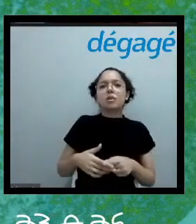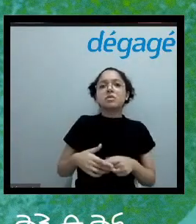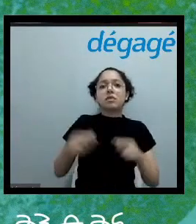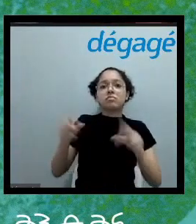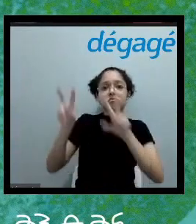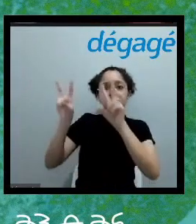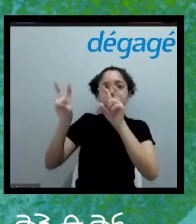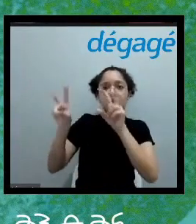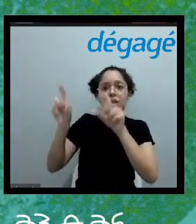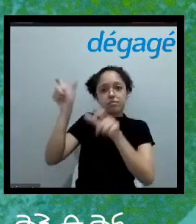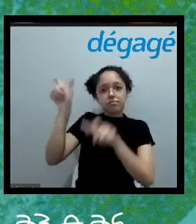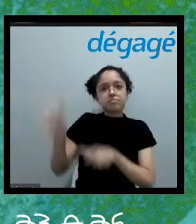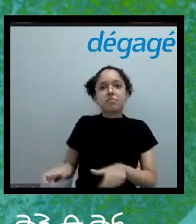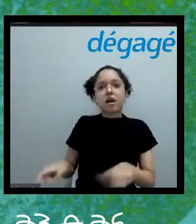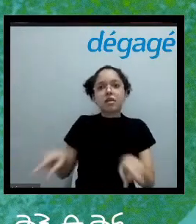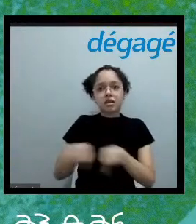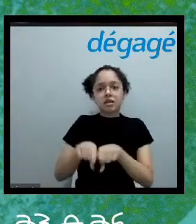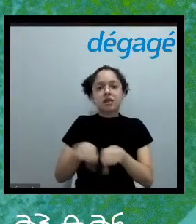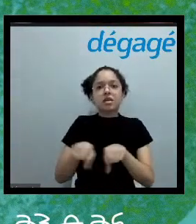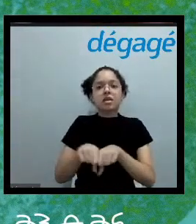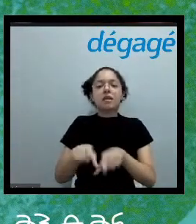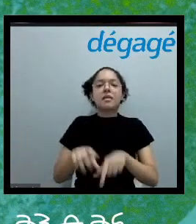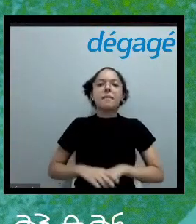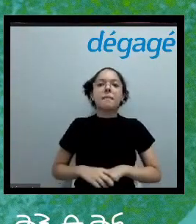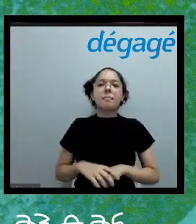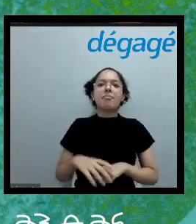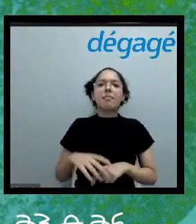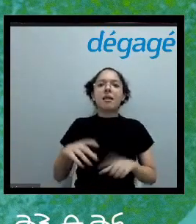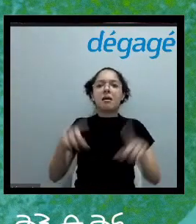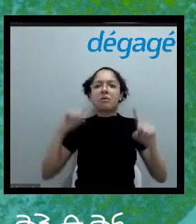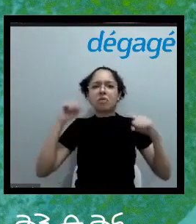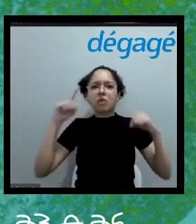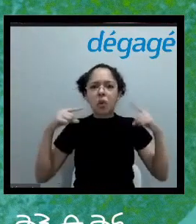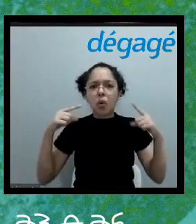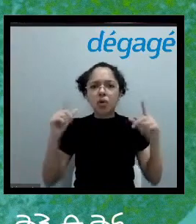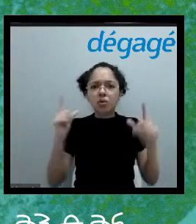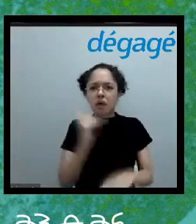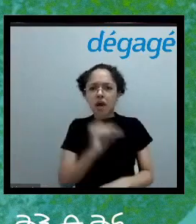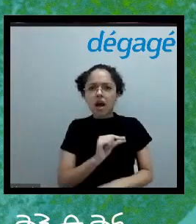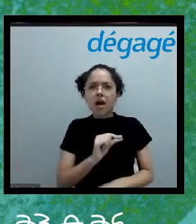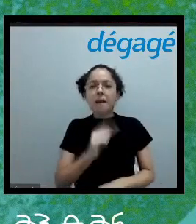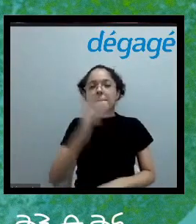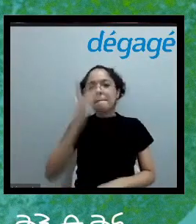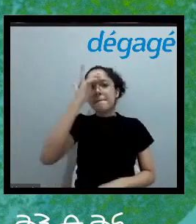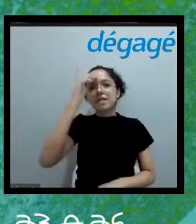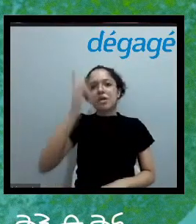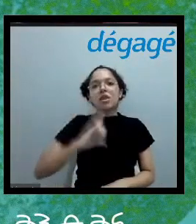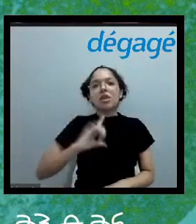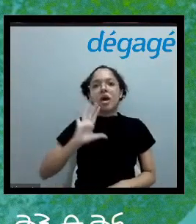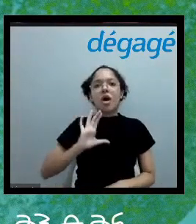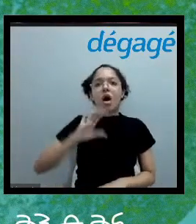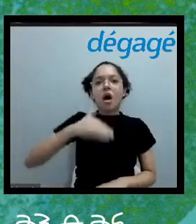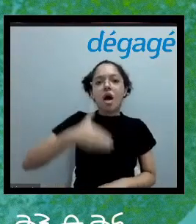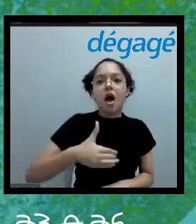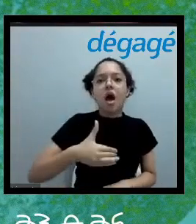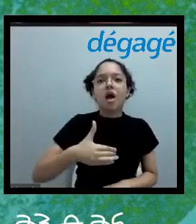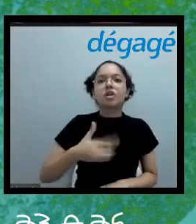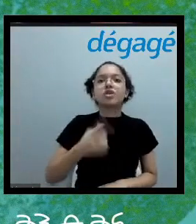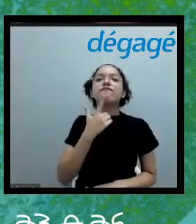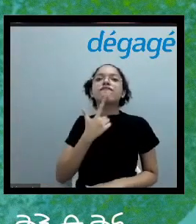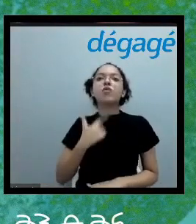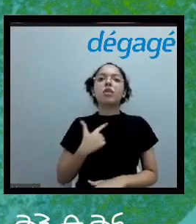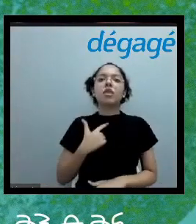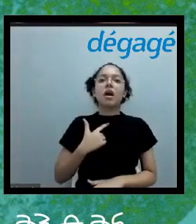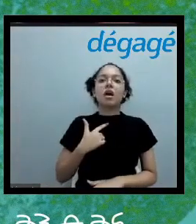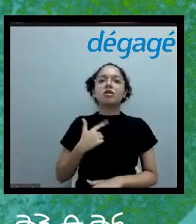só. Aqui chamo de maluco quem tem coragem. Toda e qualquer pessoa que está fora da caixinha, fora do padrão, na